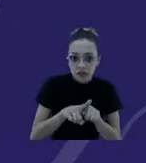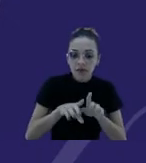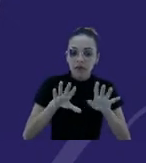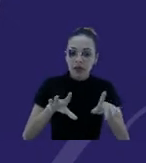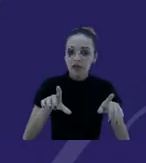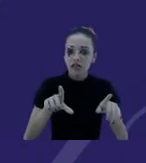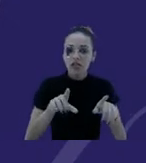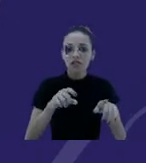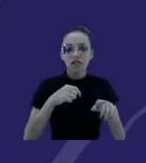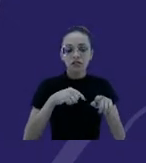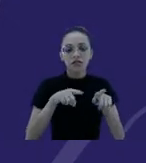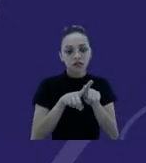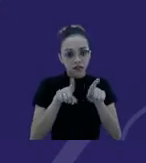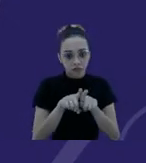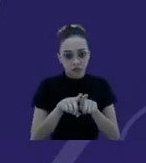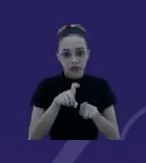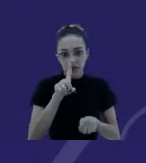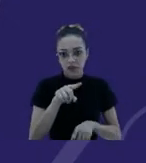não deixando, né,